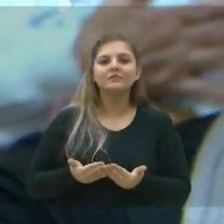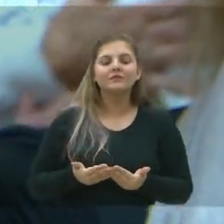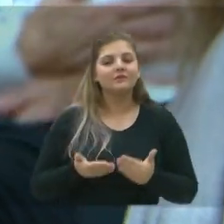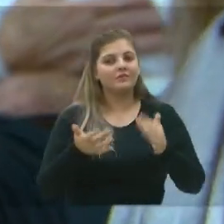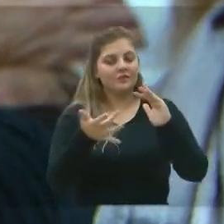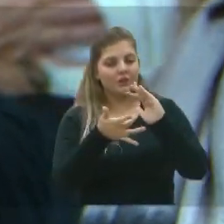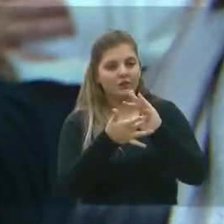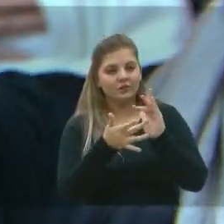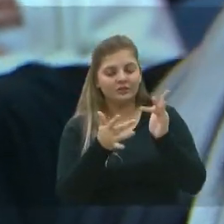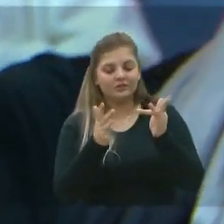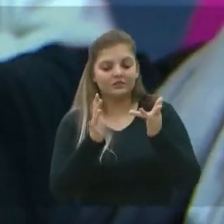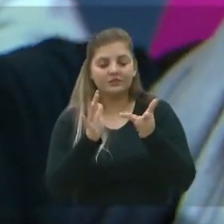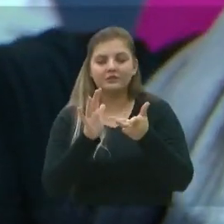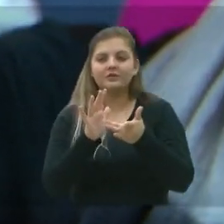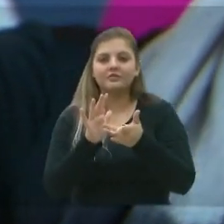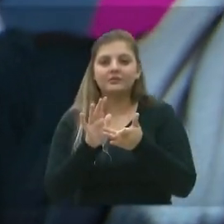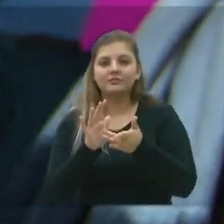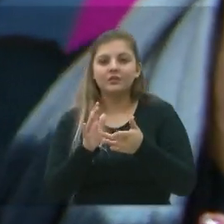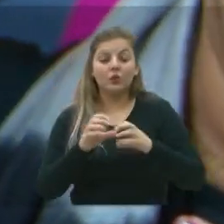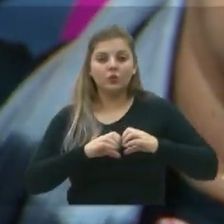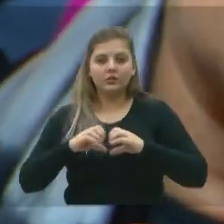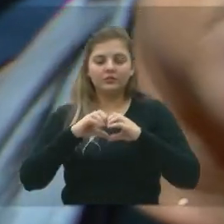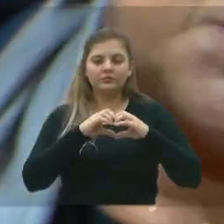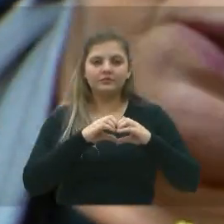Coração sagrado,